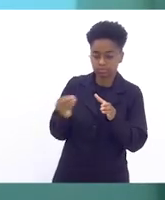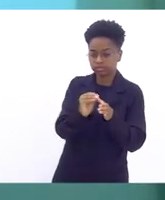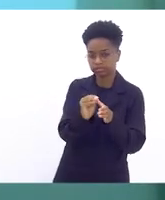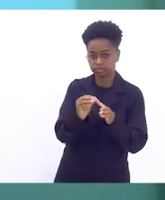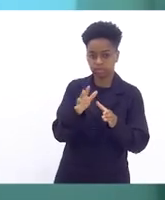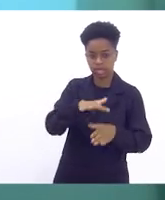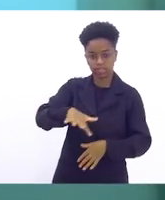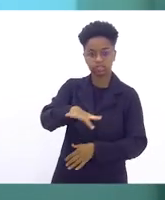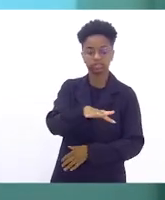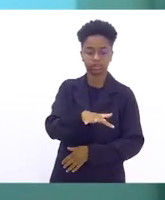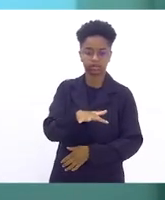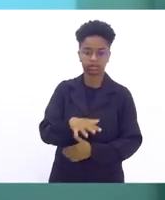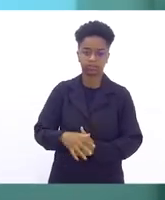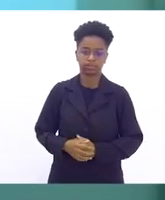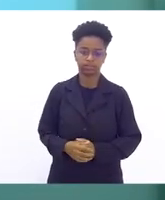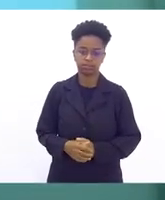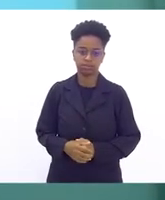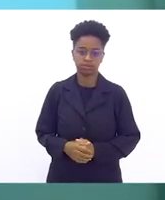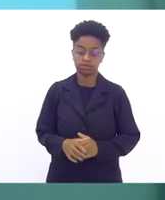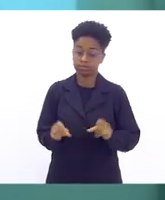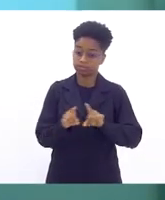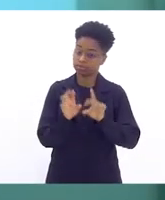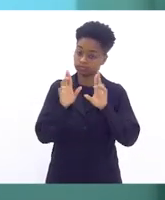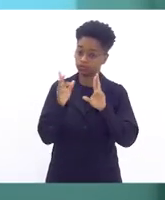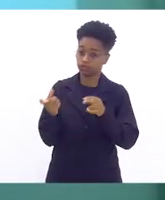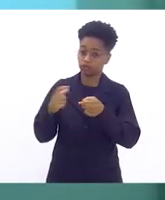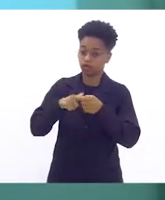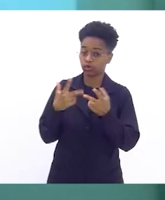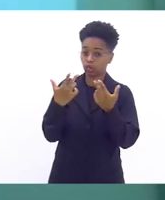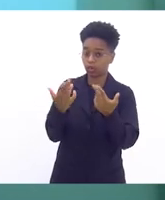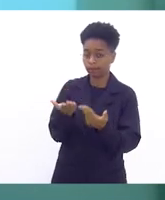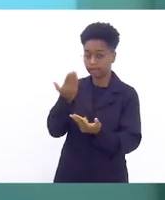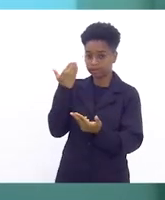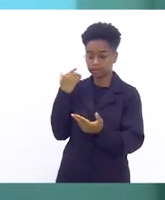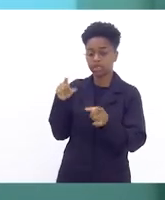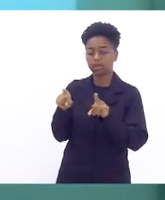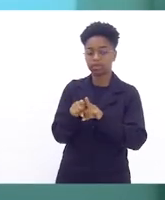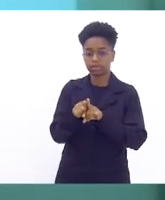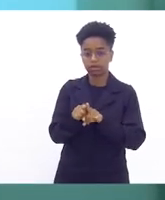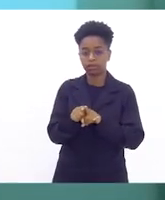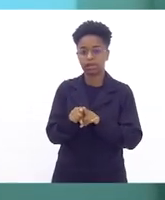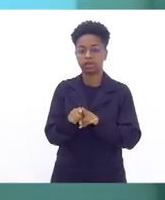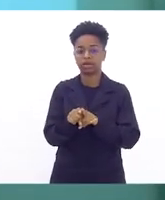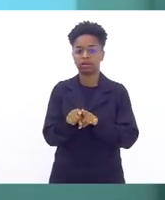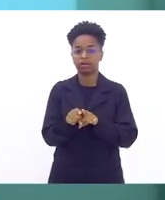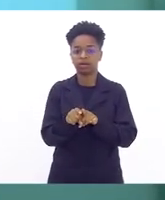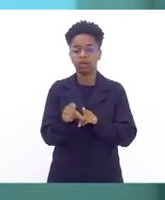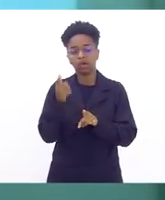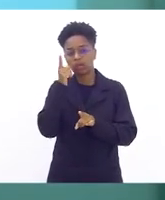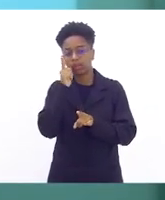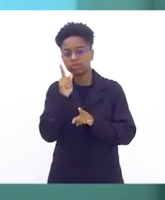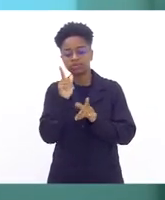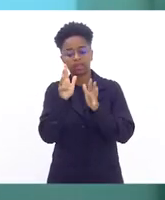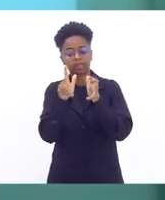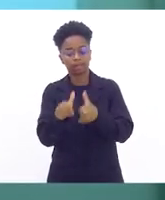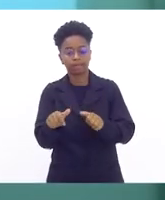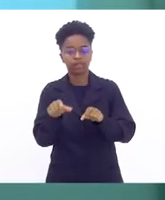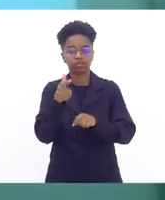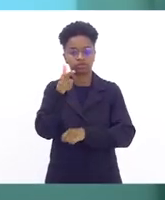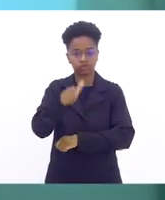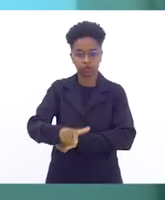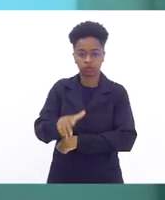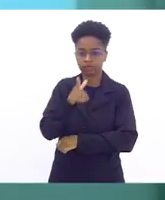e enfim voltar o que era temos aí a recuperação das margens dos corpos hídricos do Estado do